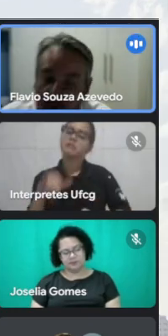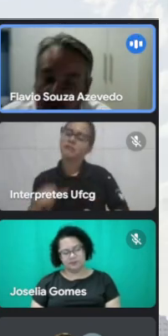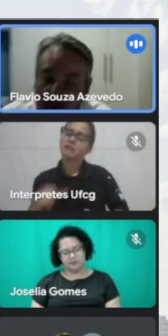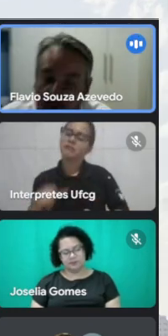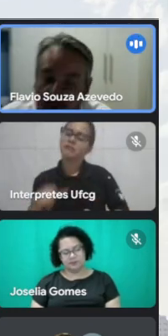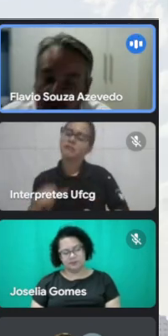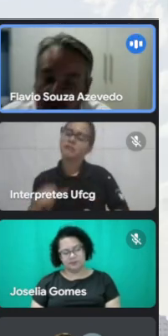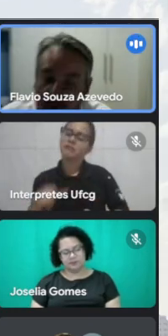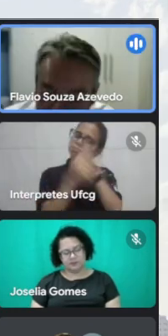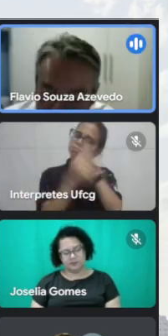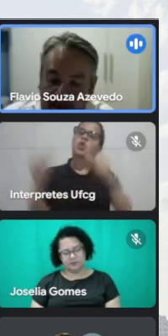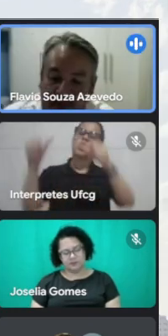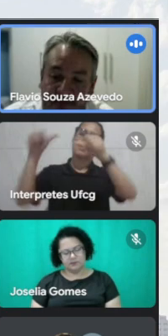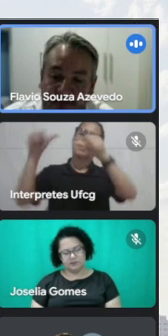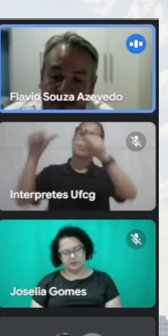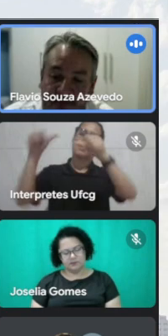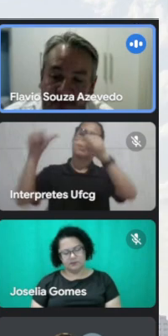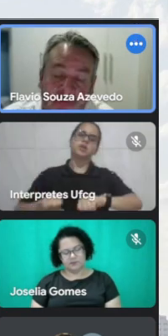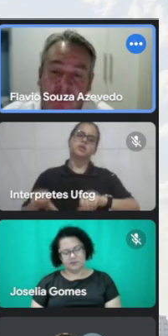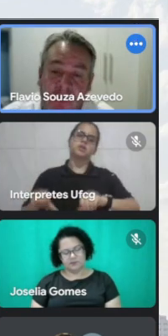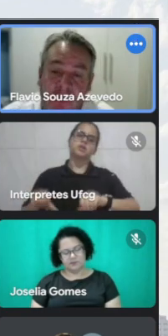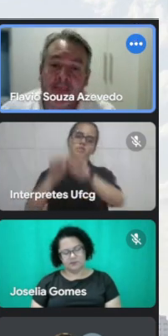aí do sistema.